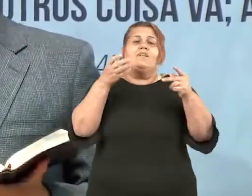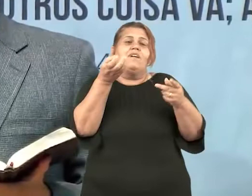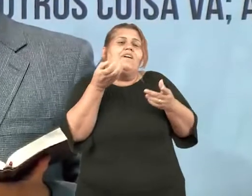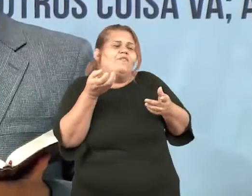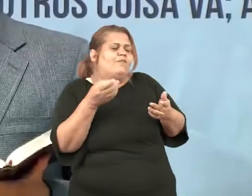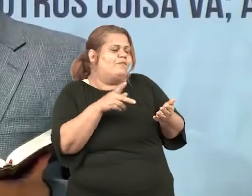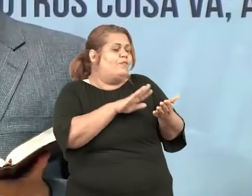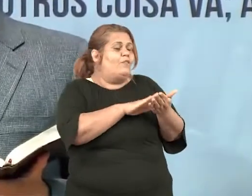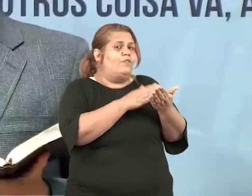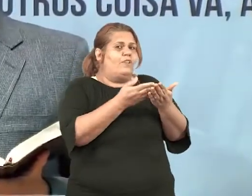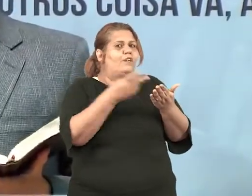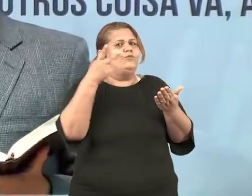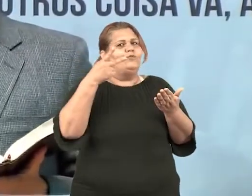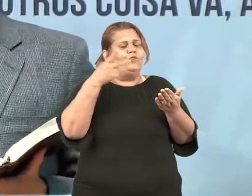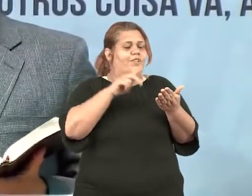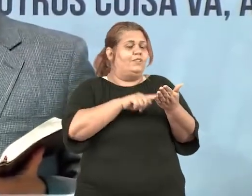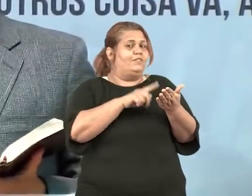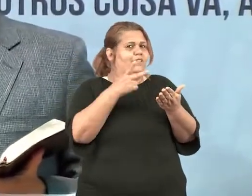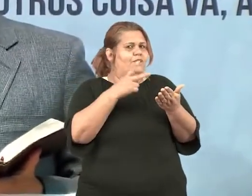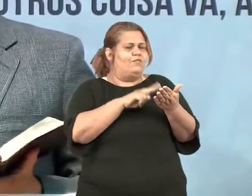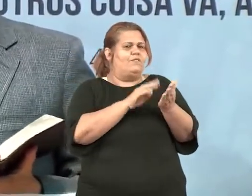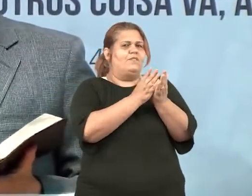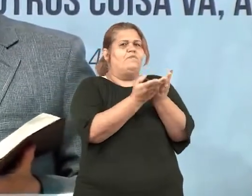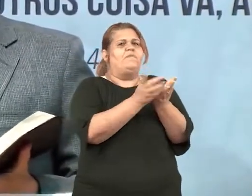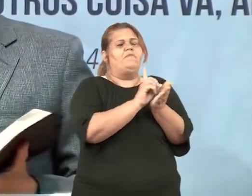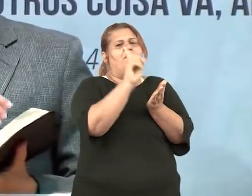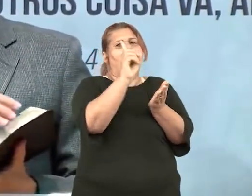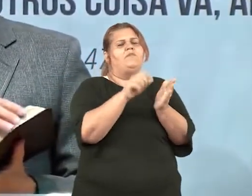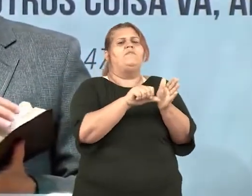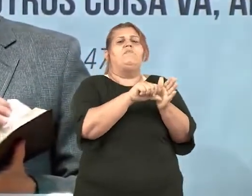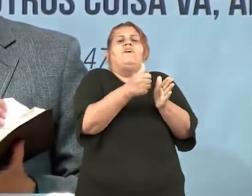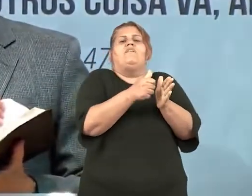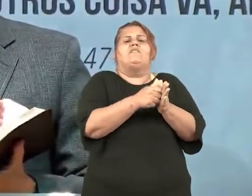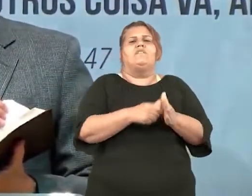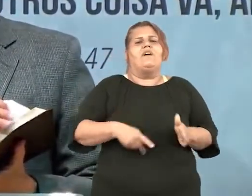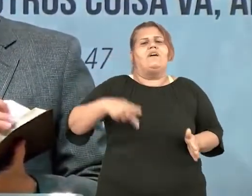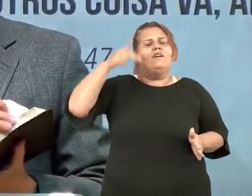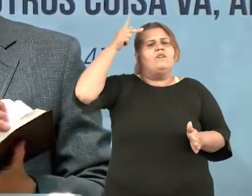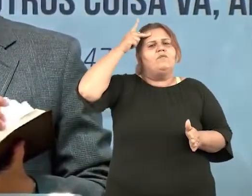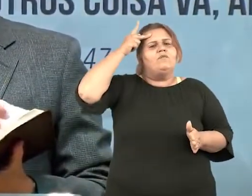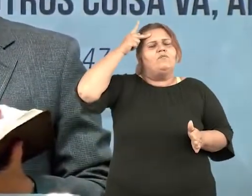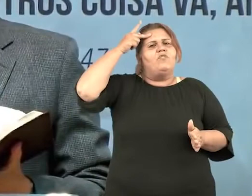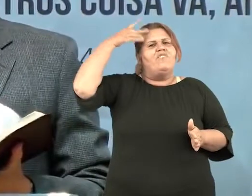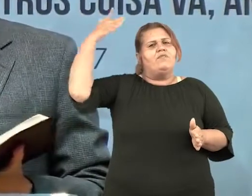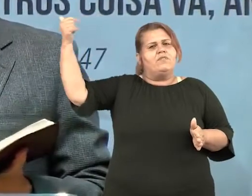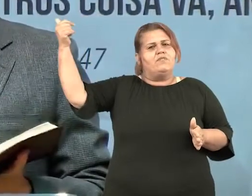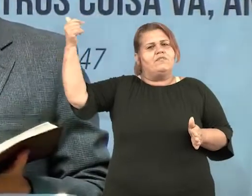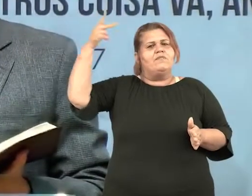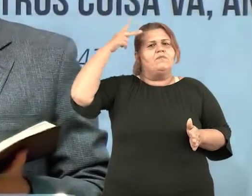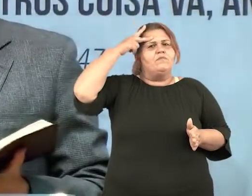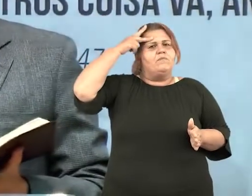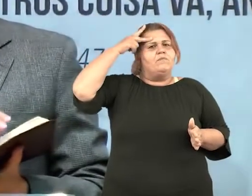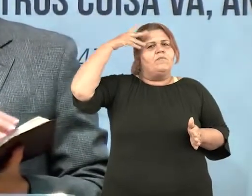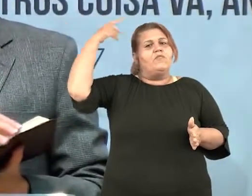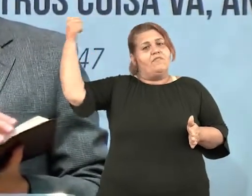quero considerar dois textos da Bíblia. O primeiro deles está no livro de